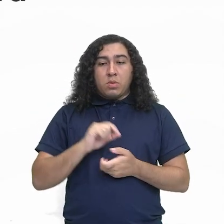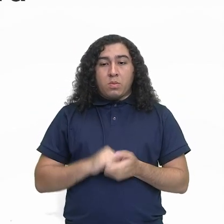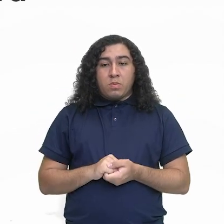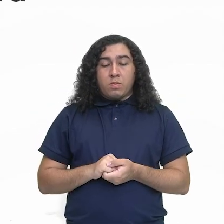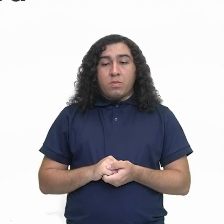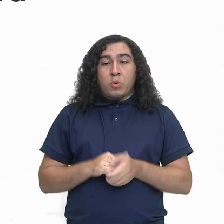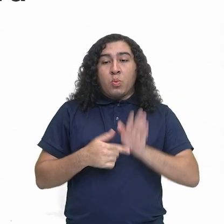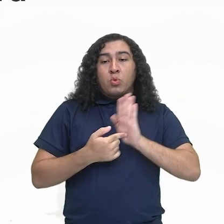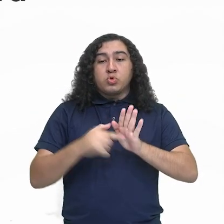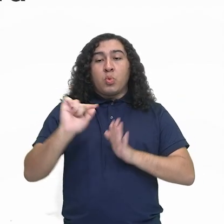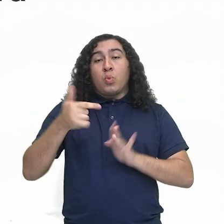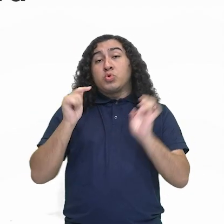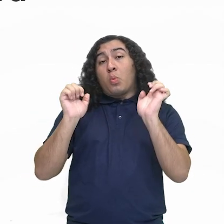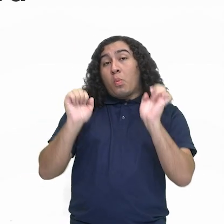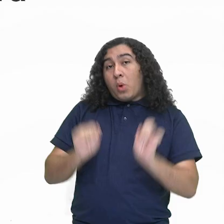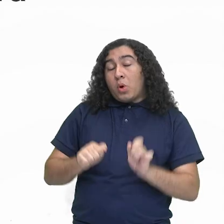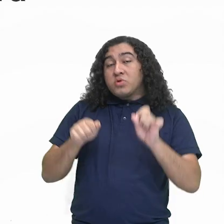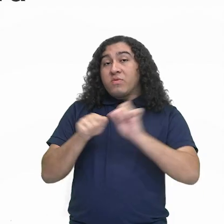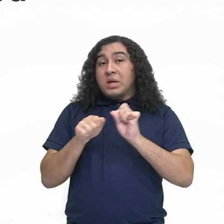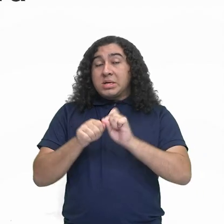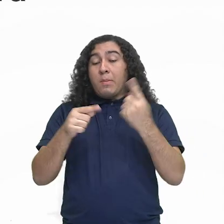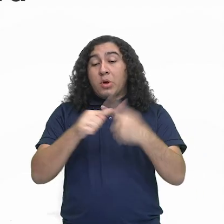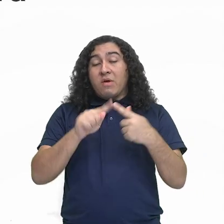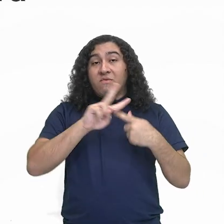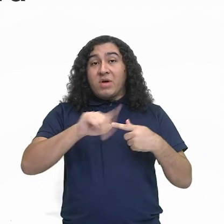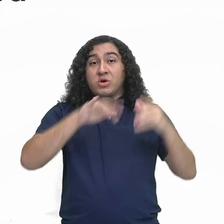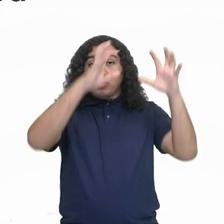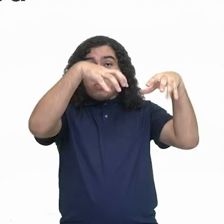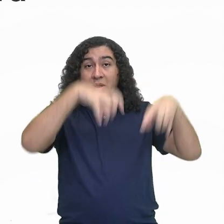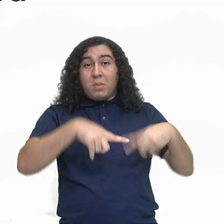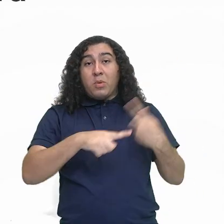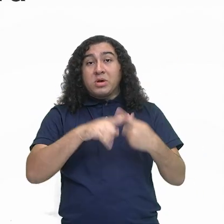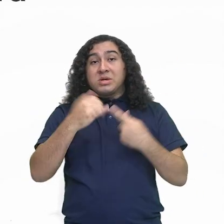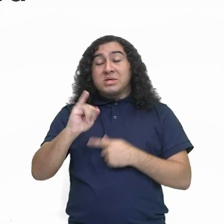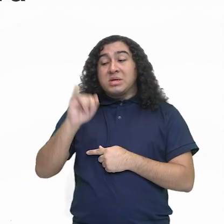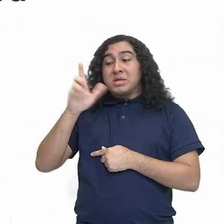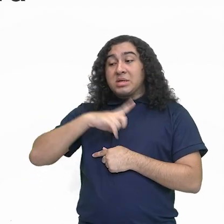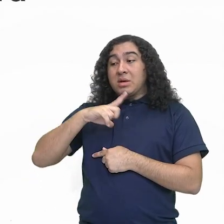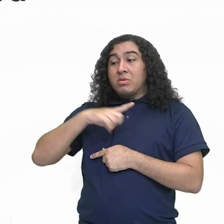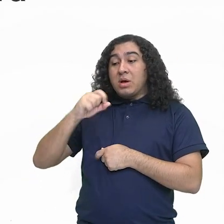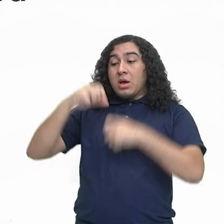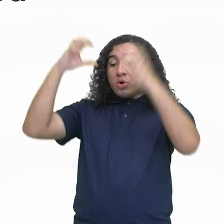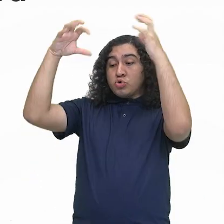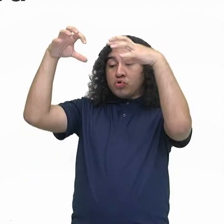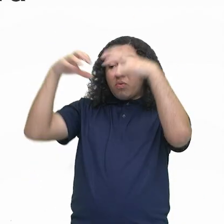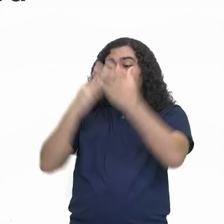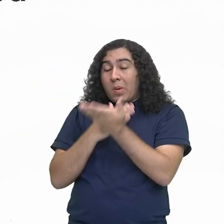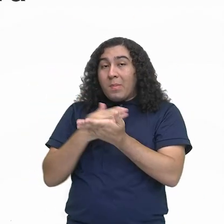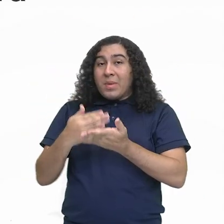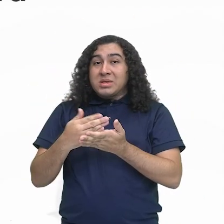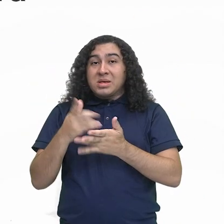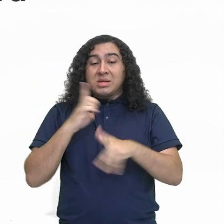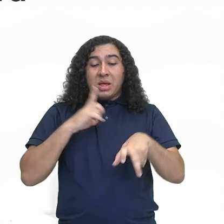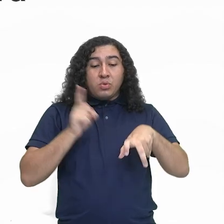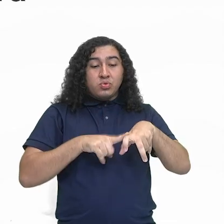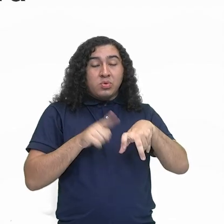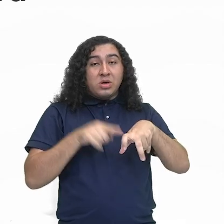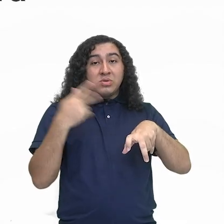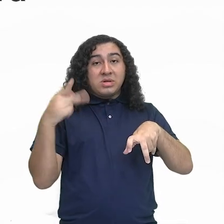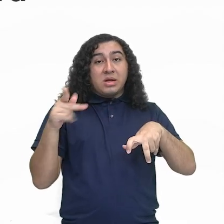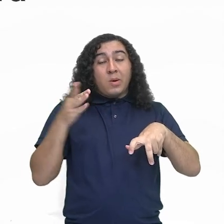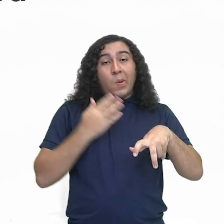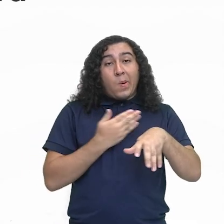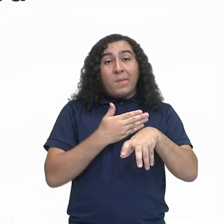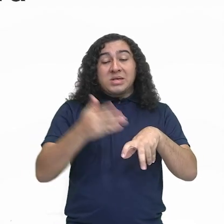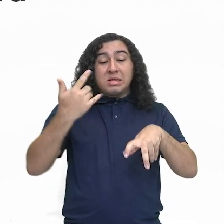outro a fazer a plantação porque ia chover. Por quê? Porque quando a umidade do ar aumenta, as dores no seu joelho